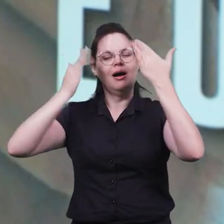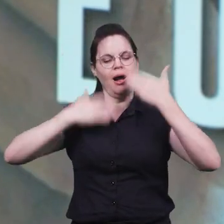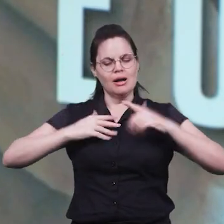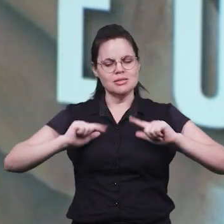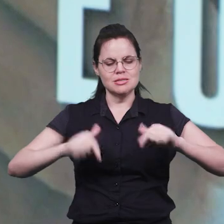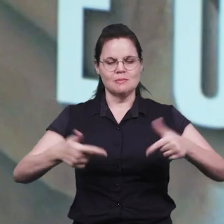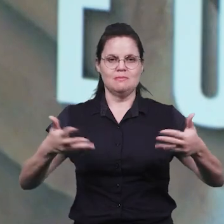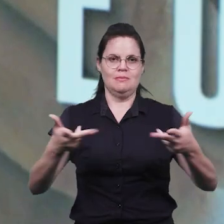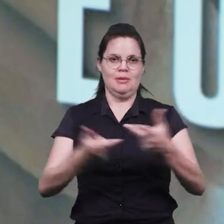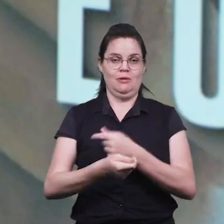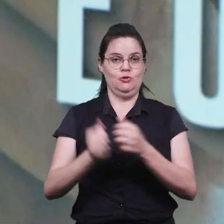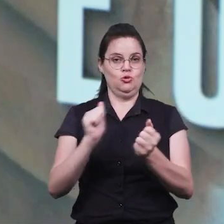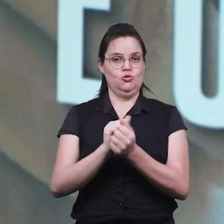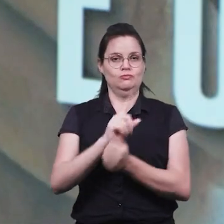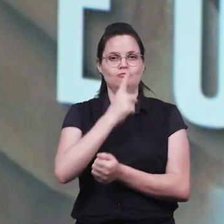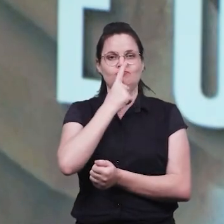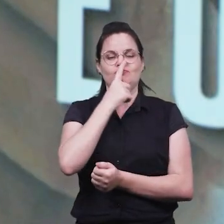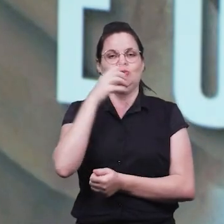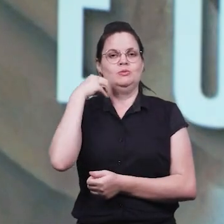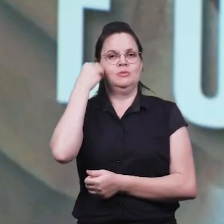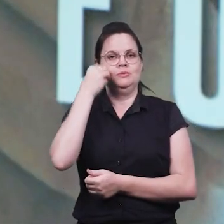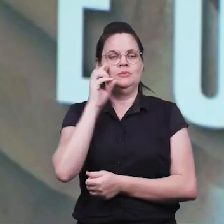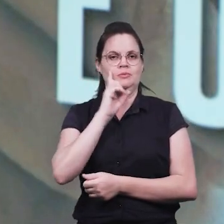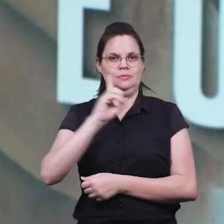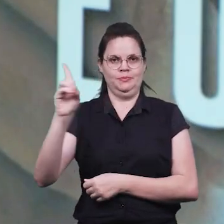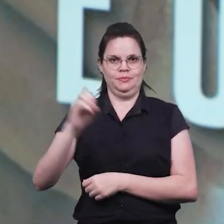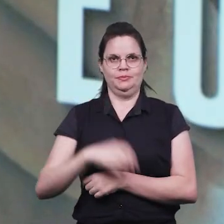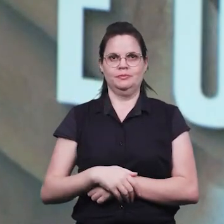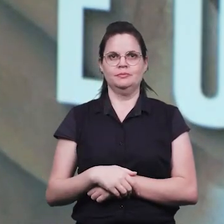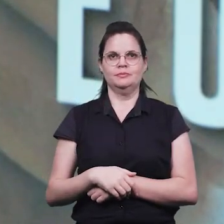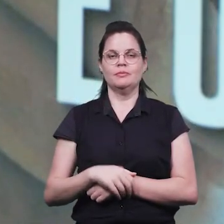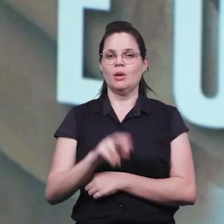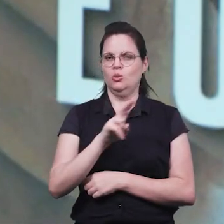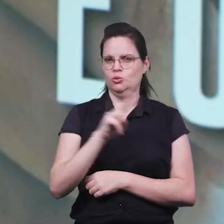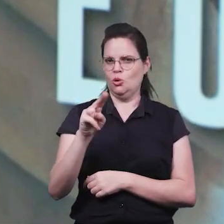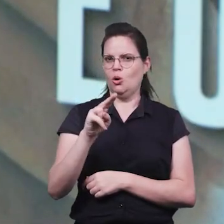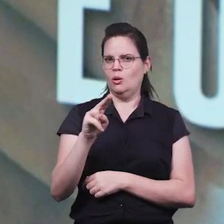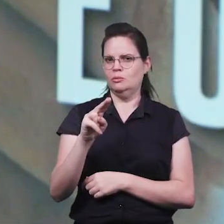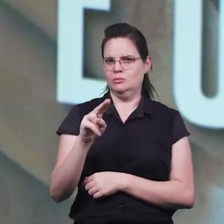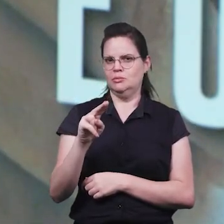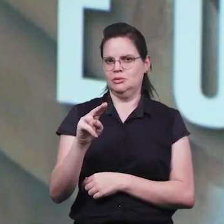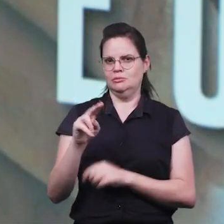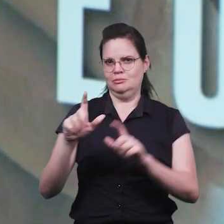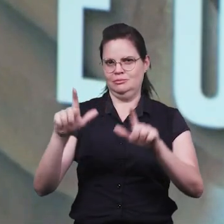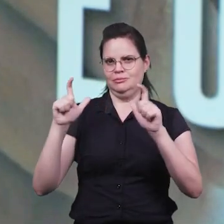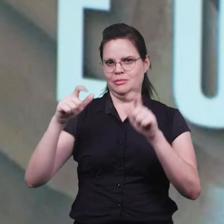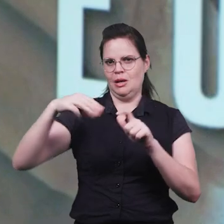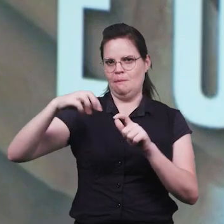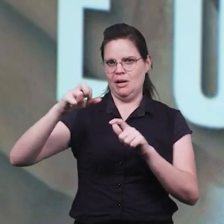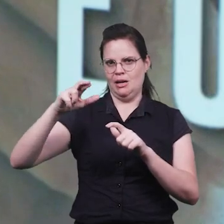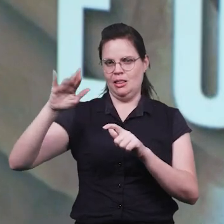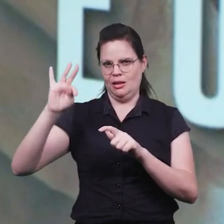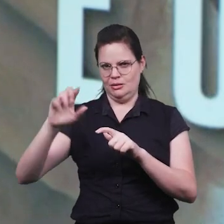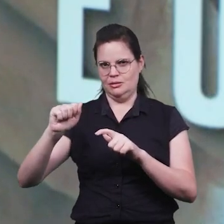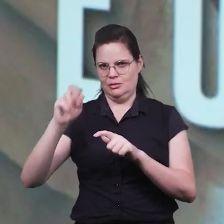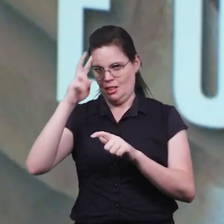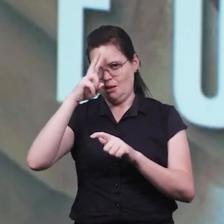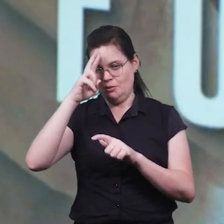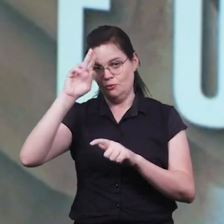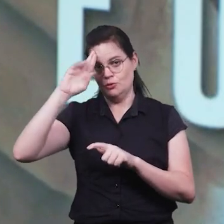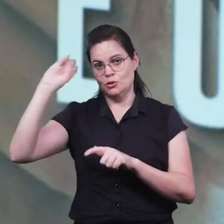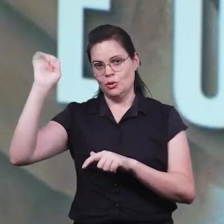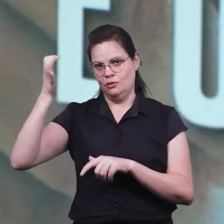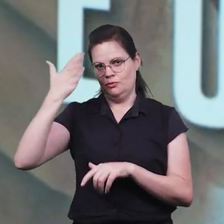Deus. O nome Igreja Cristã Maranata, ele veio por uma revelação de Deus,